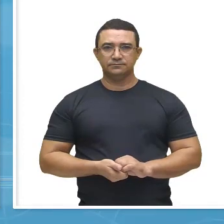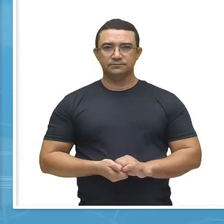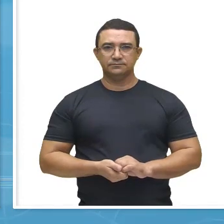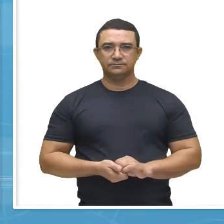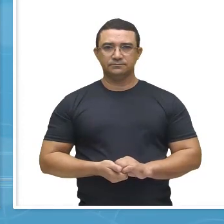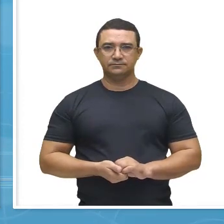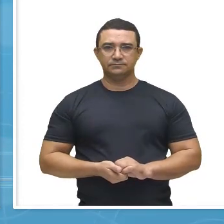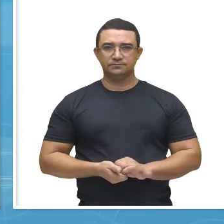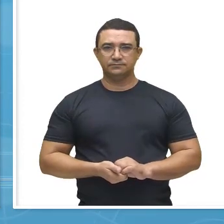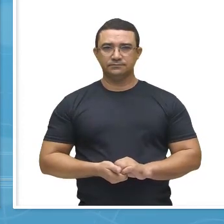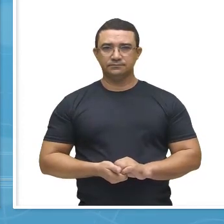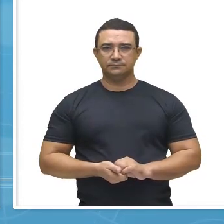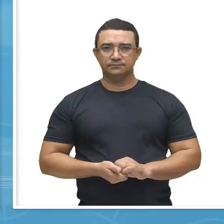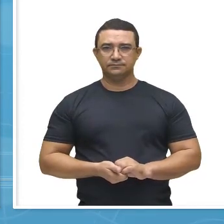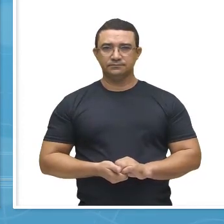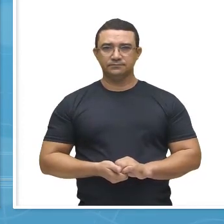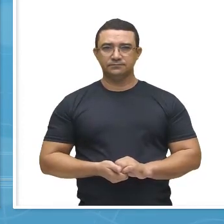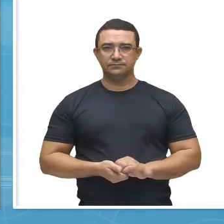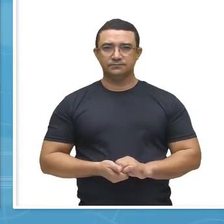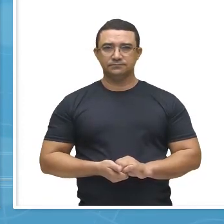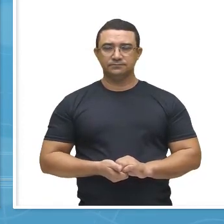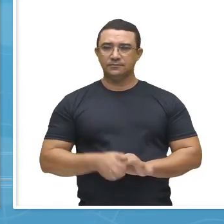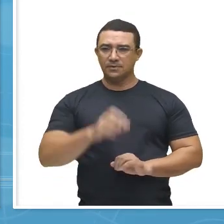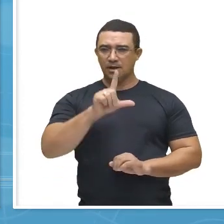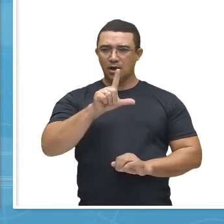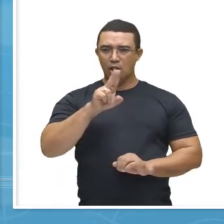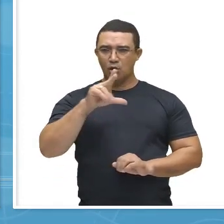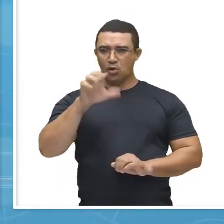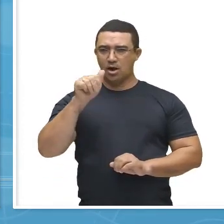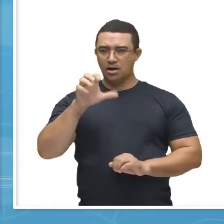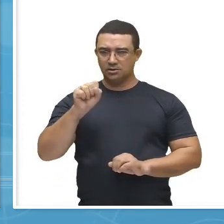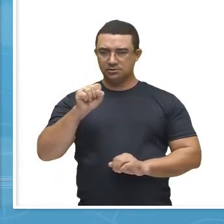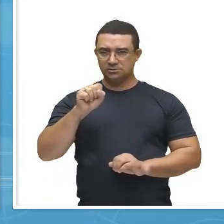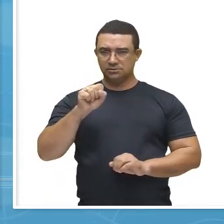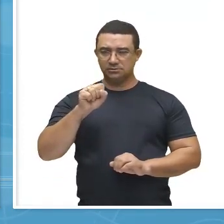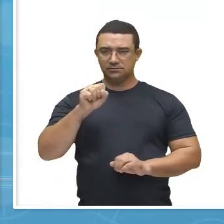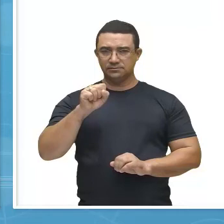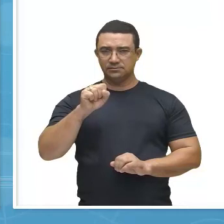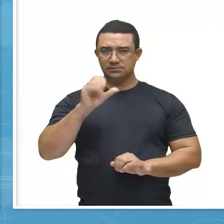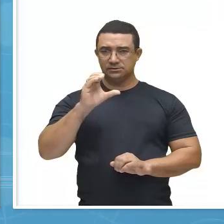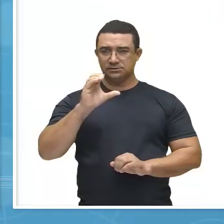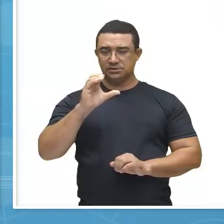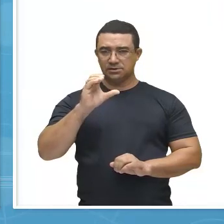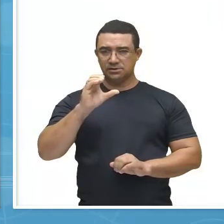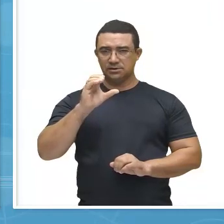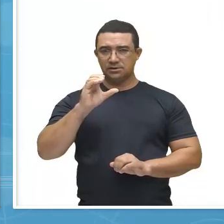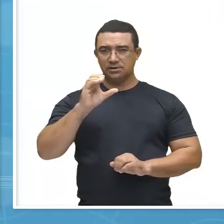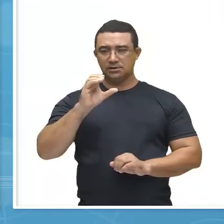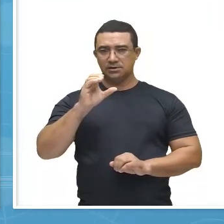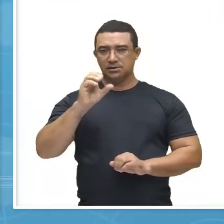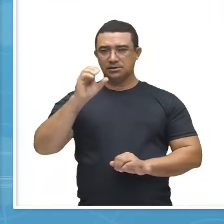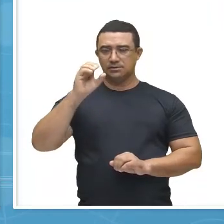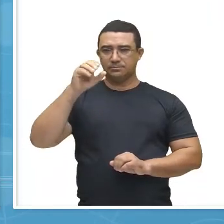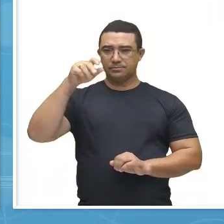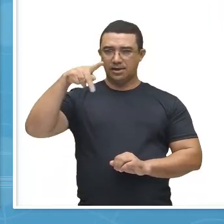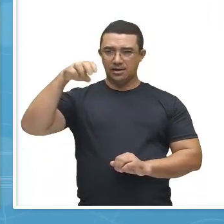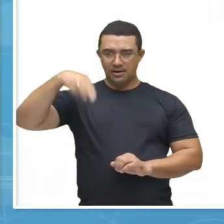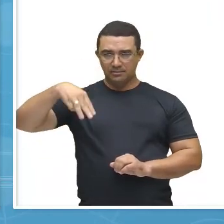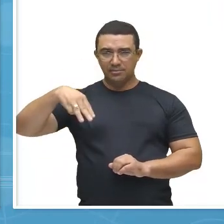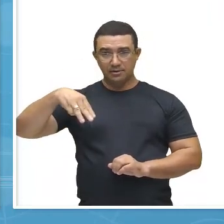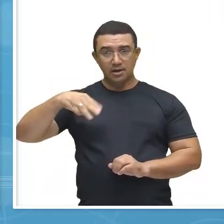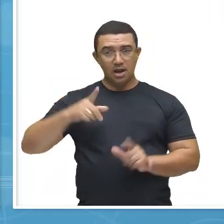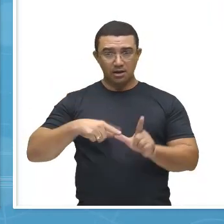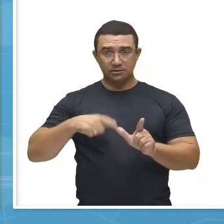Que mais aqui? O Lucas Pietro, do CMPM 8, colocou letra A também. Olha que só